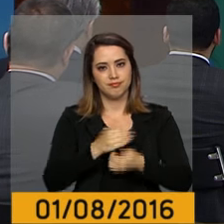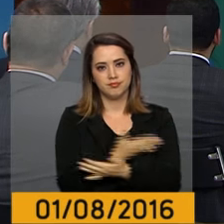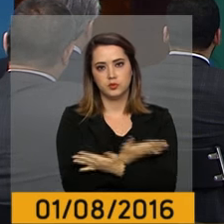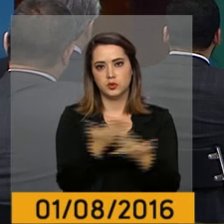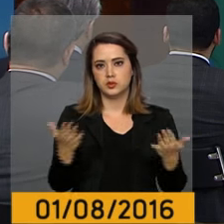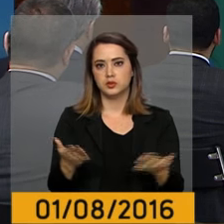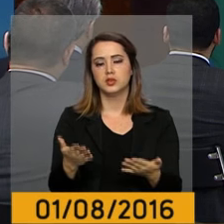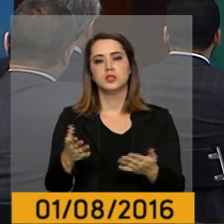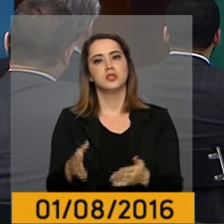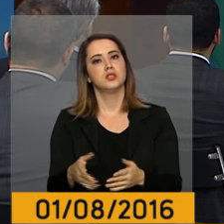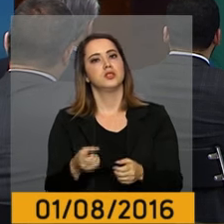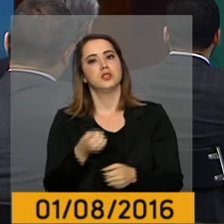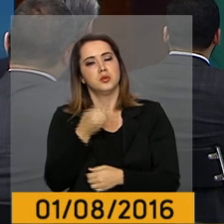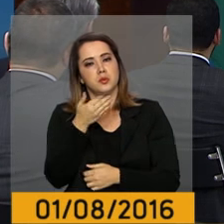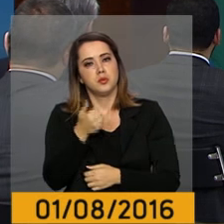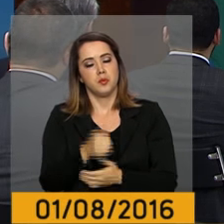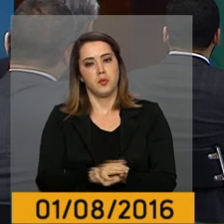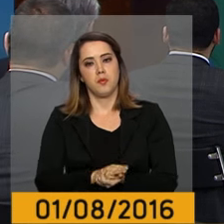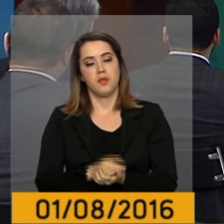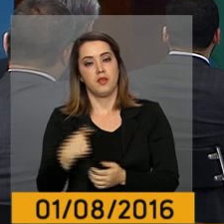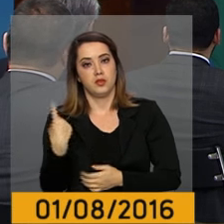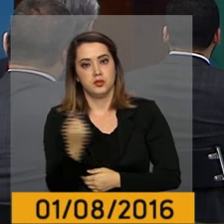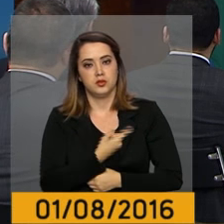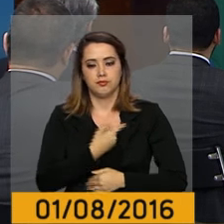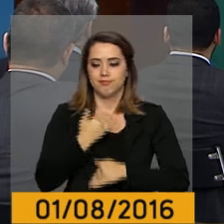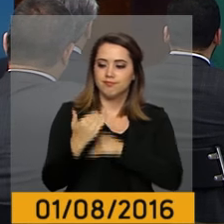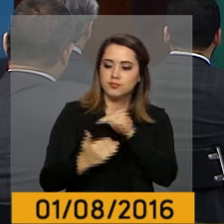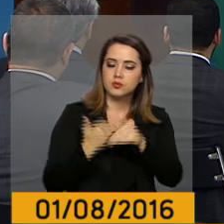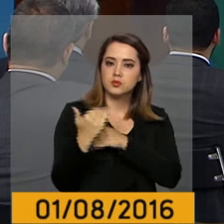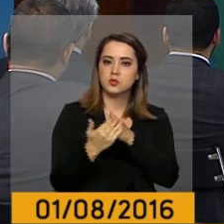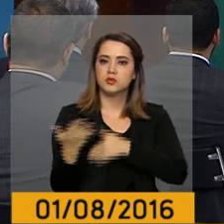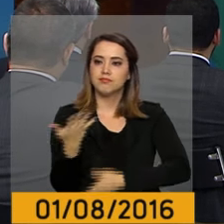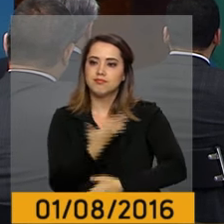desejar, senhora embaixadora, que nós estreitemos cada vez as nossas